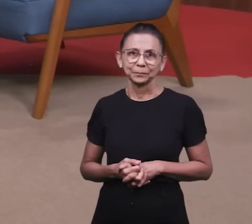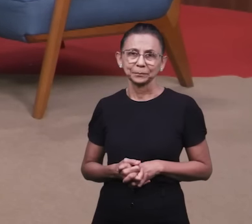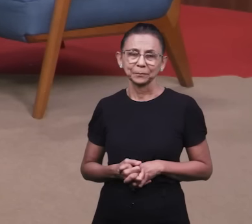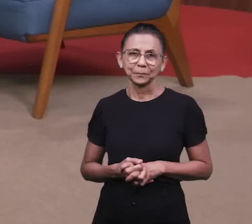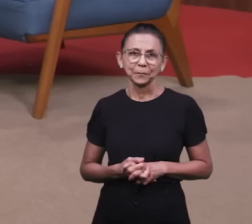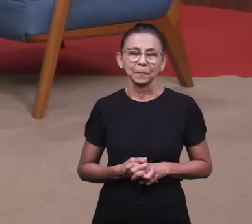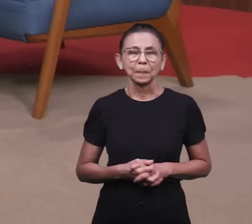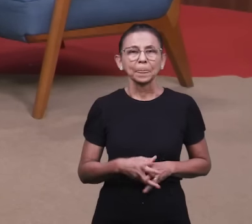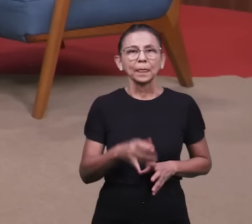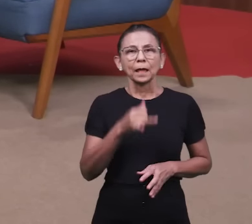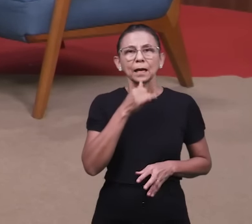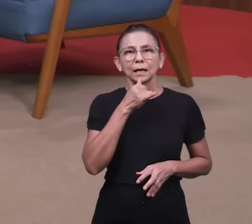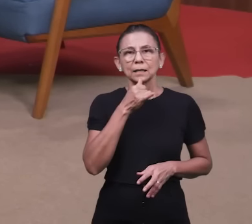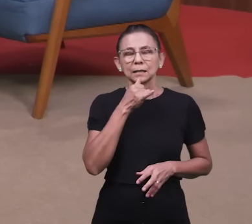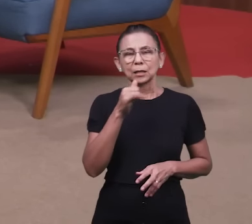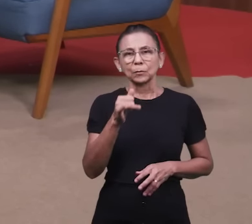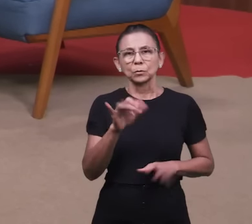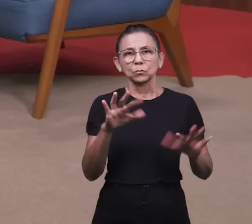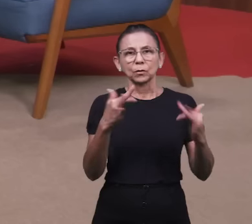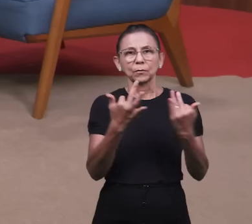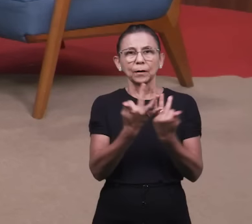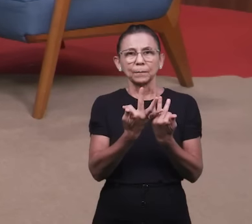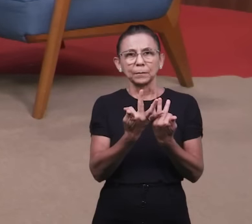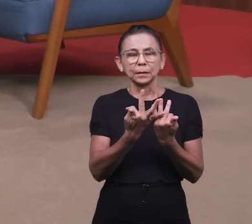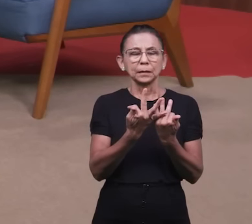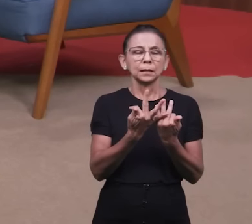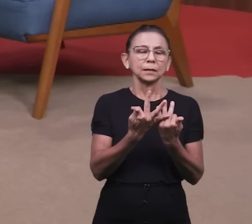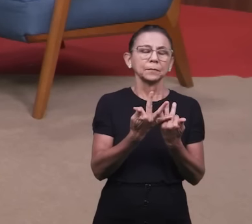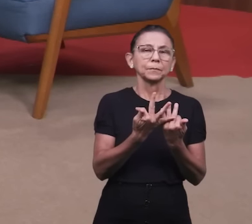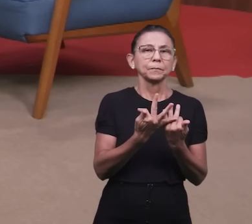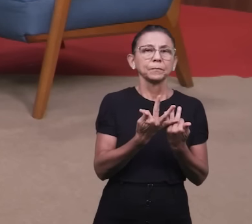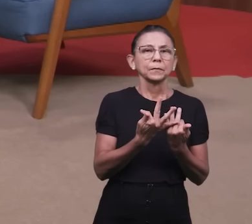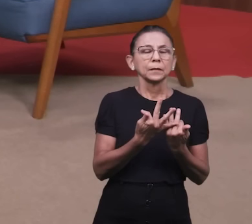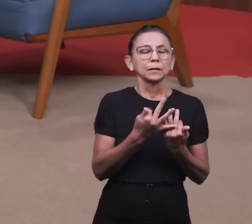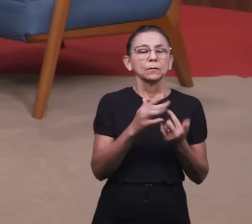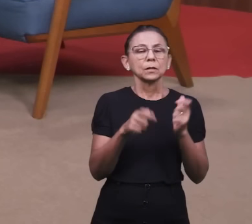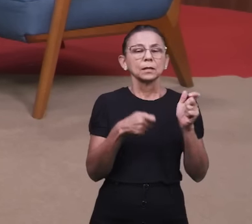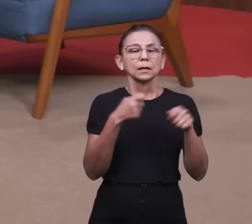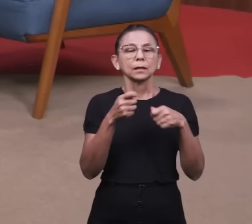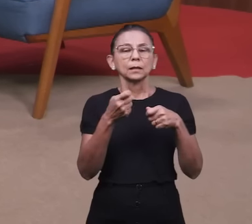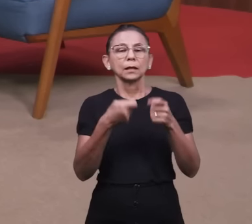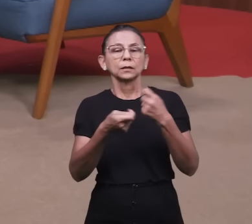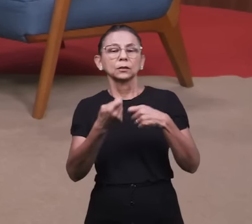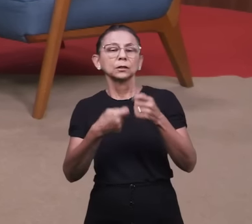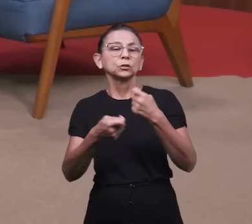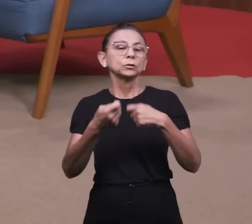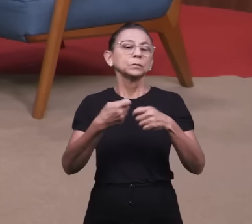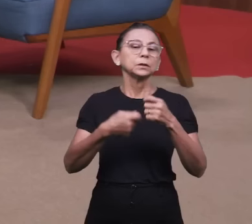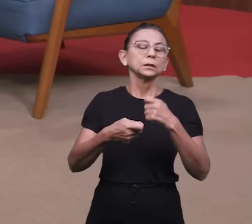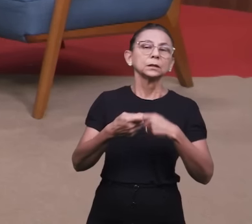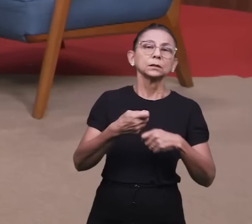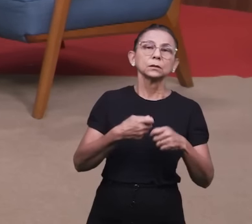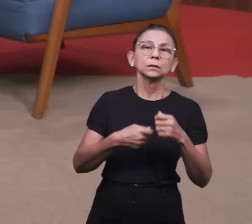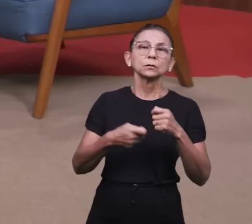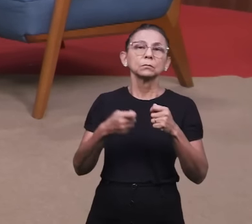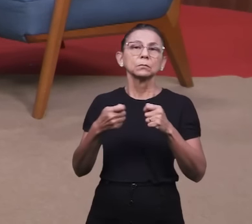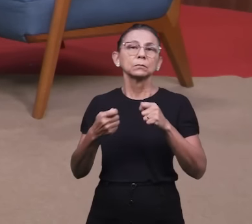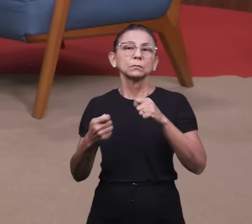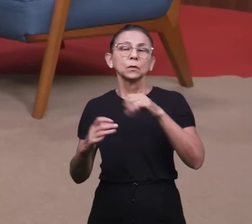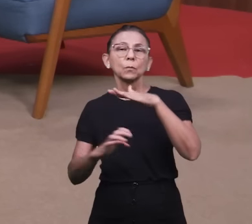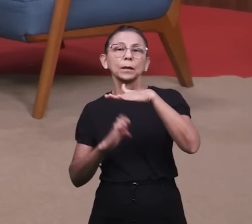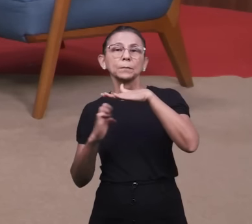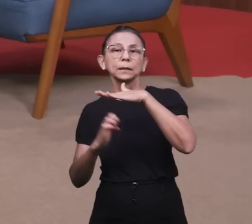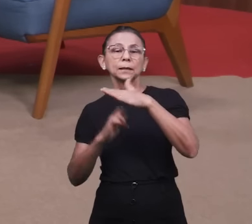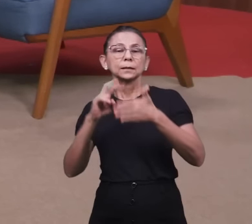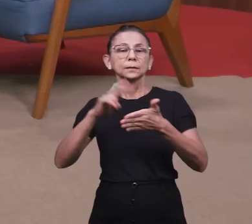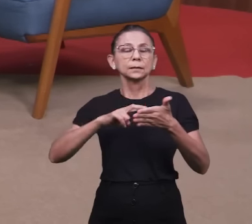administra uma empresa você pega o livro de provérbios alemão você é administra tem rico tem sininhos ali que você fazer uma gestão bem feita de